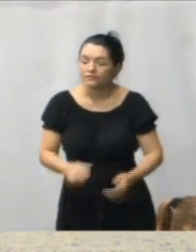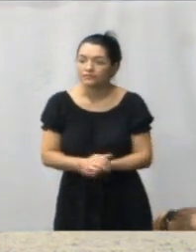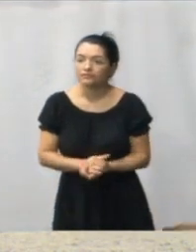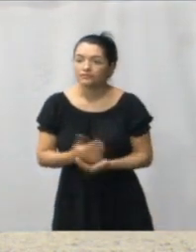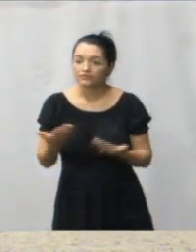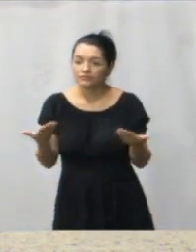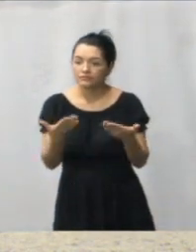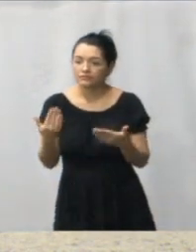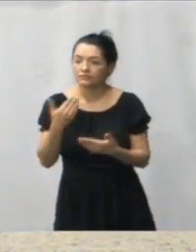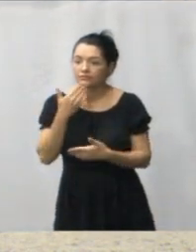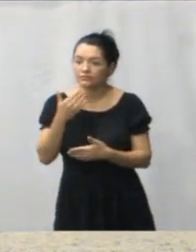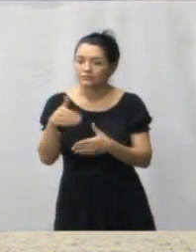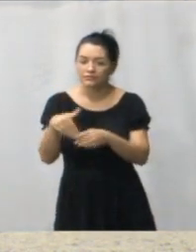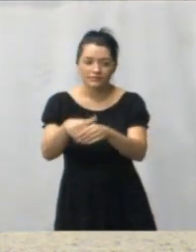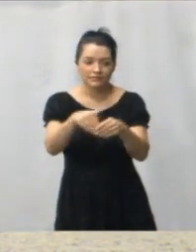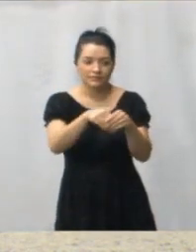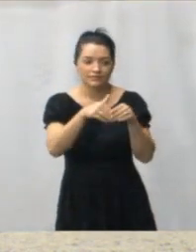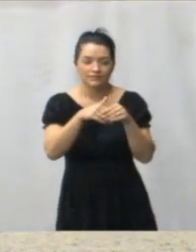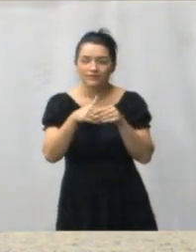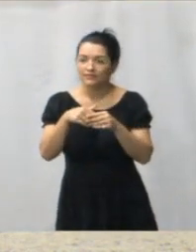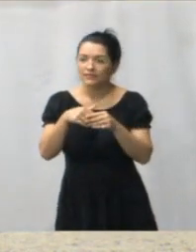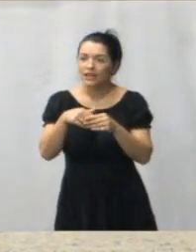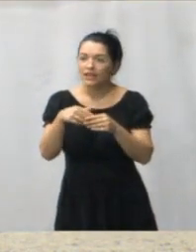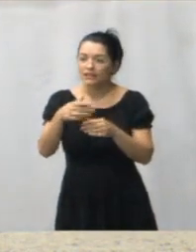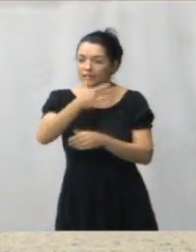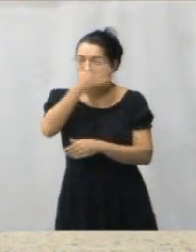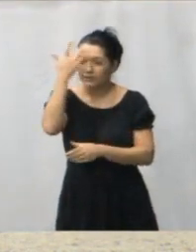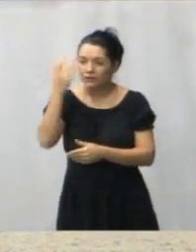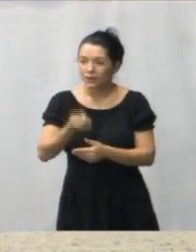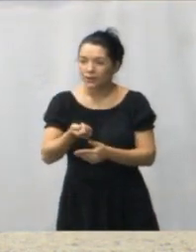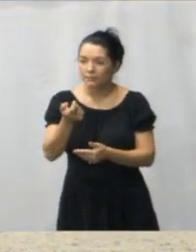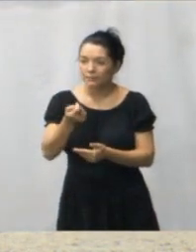extraordinária dos servidores públicos municipais. Em votação.